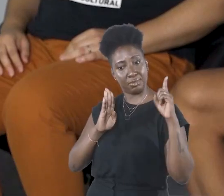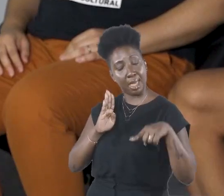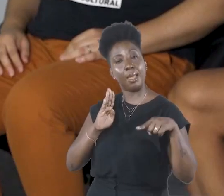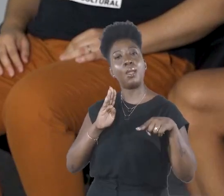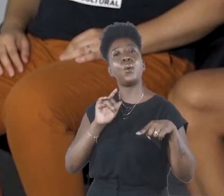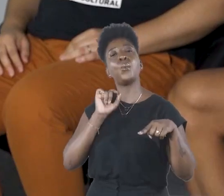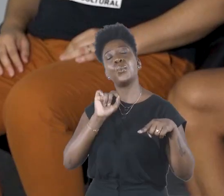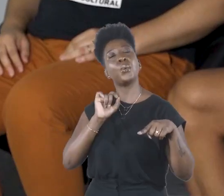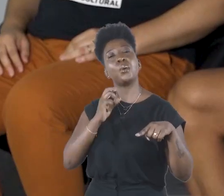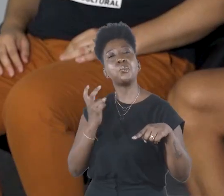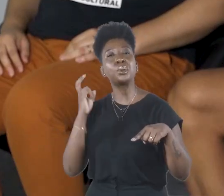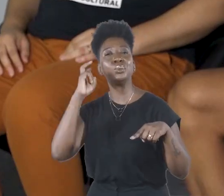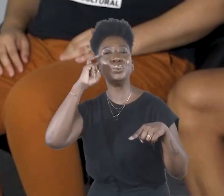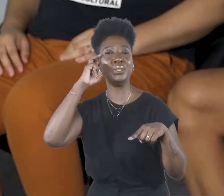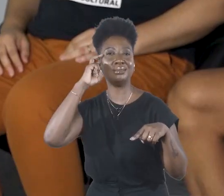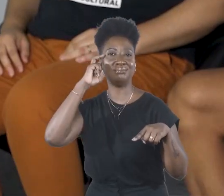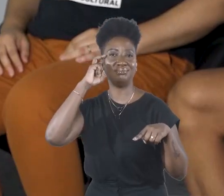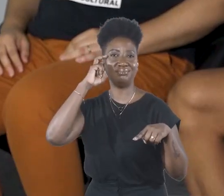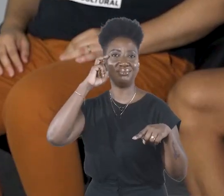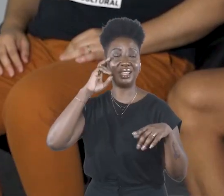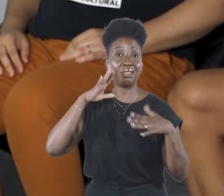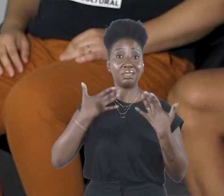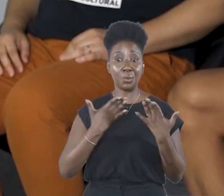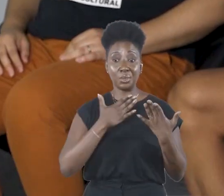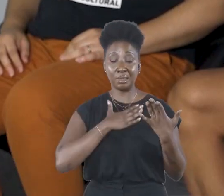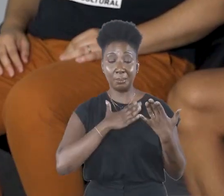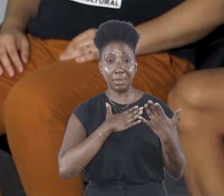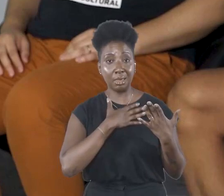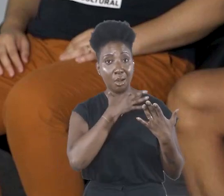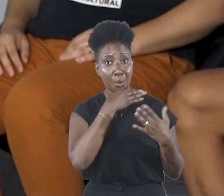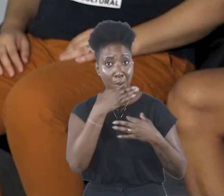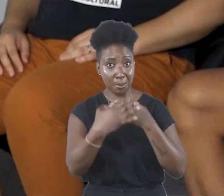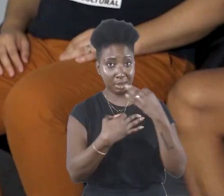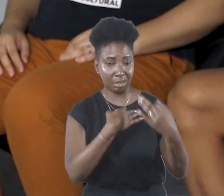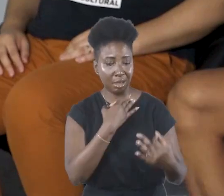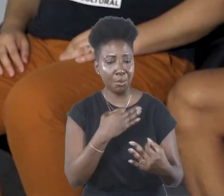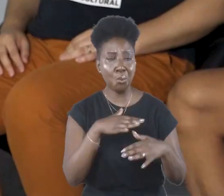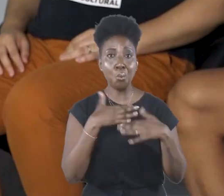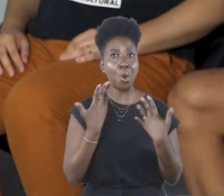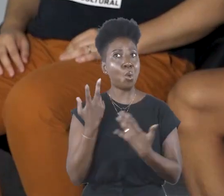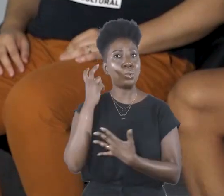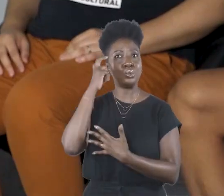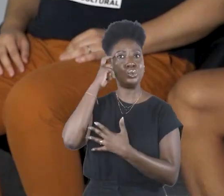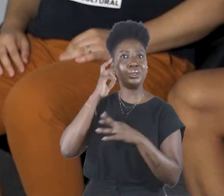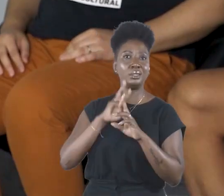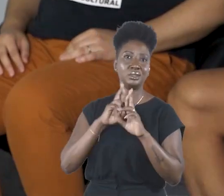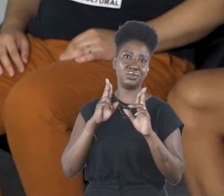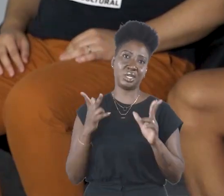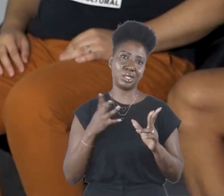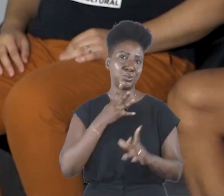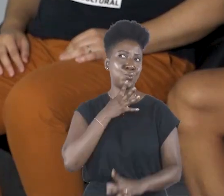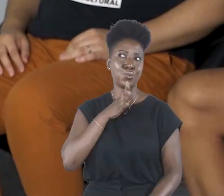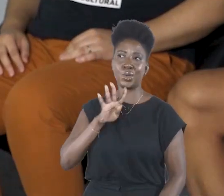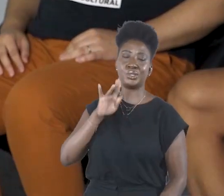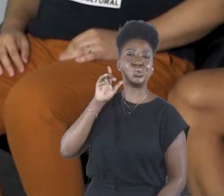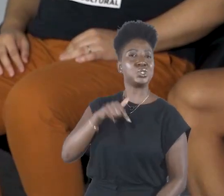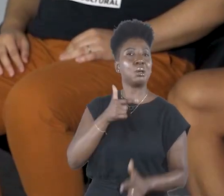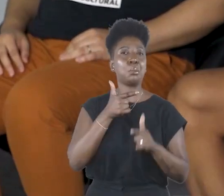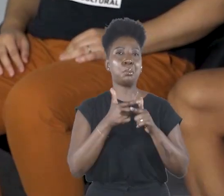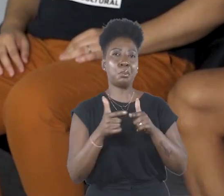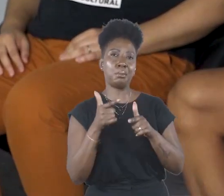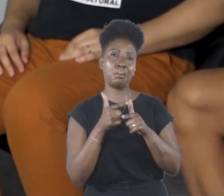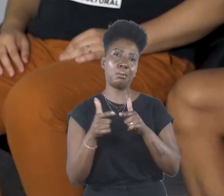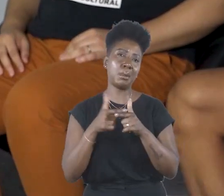é uma pessoa cultural, é uma cultura. Então, para mim, qualquer cultura que eu não conheço, que é diferente, já